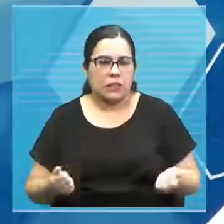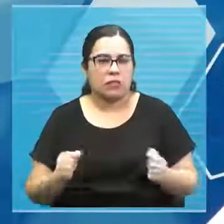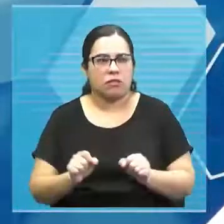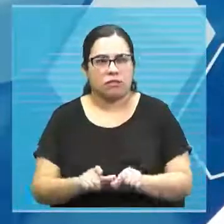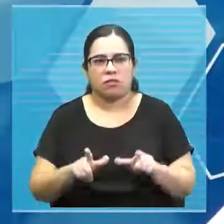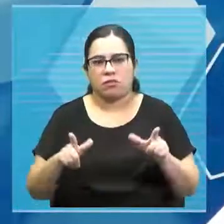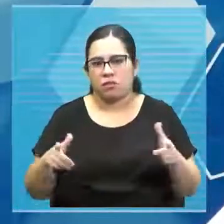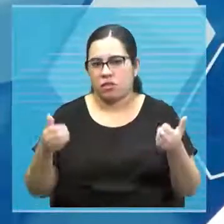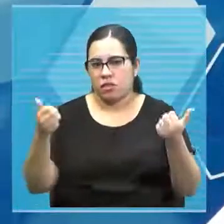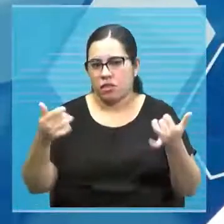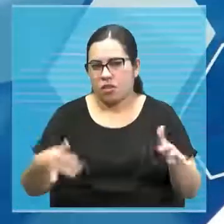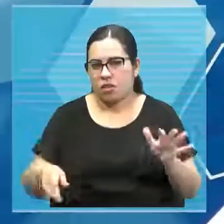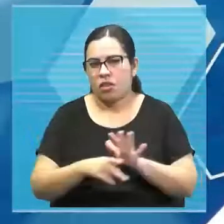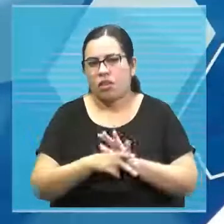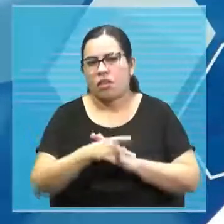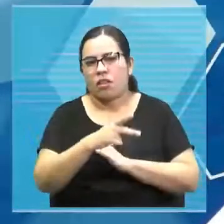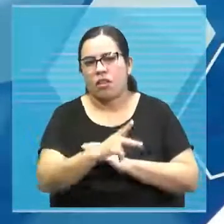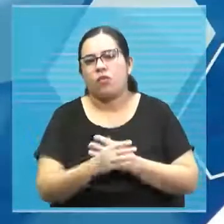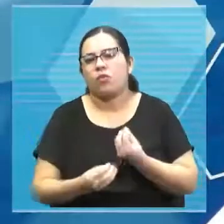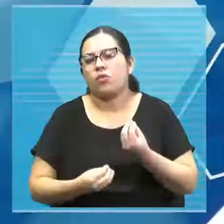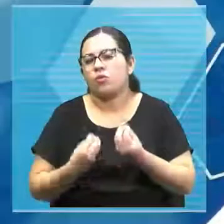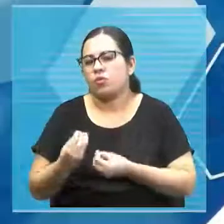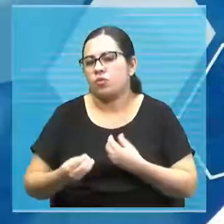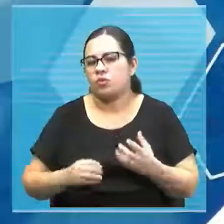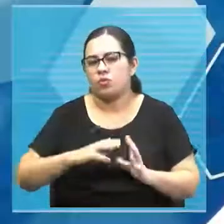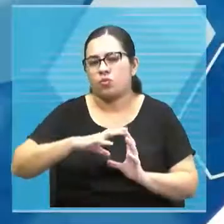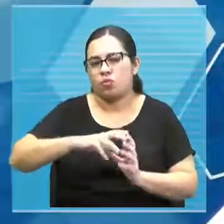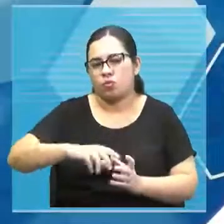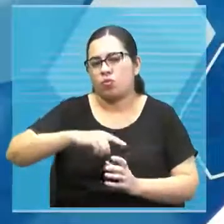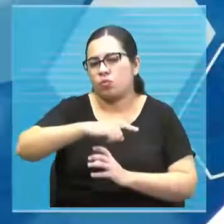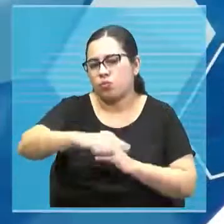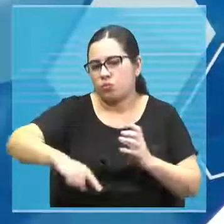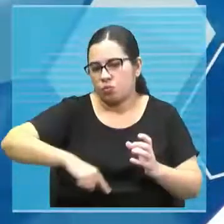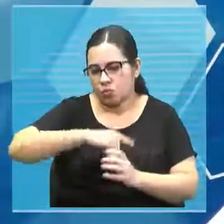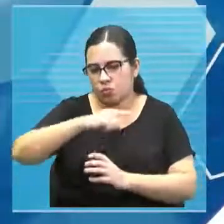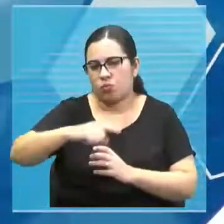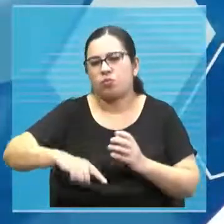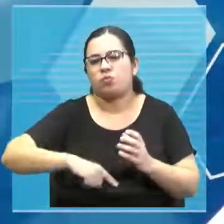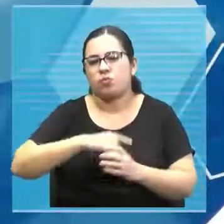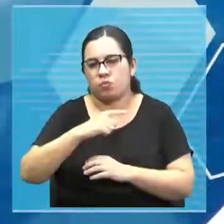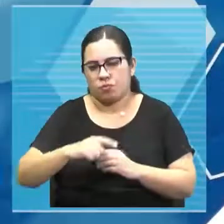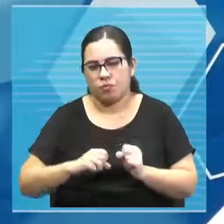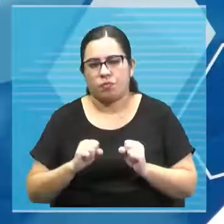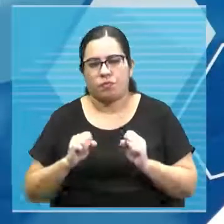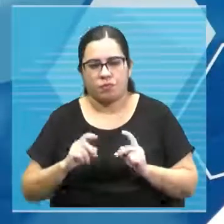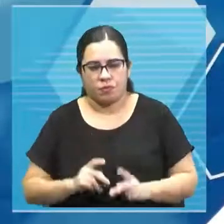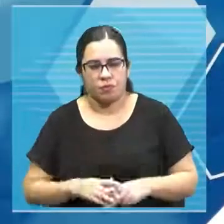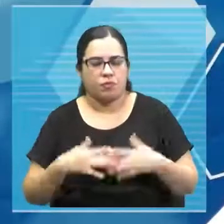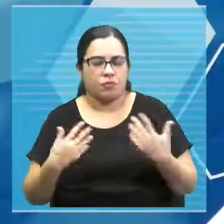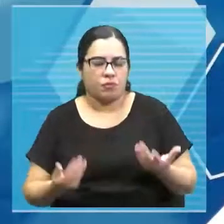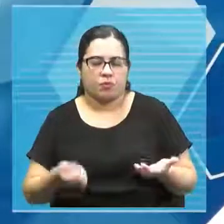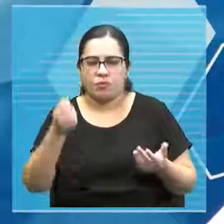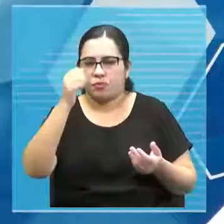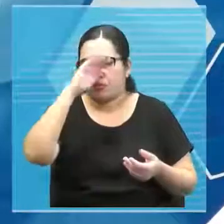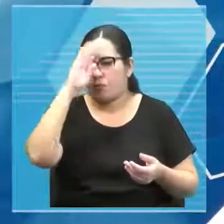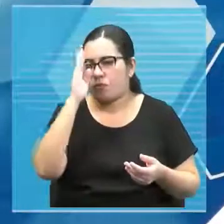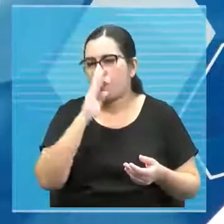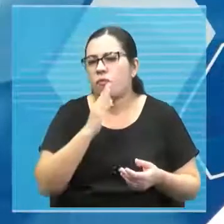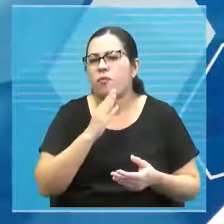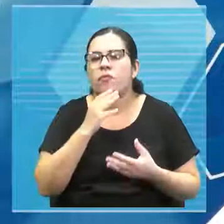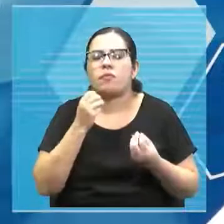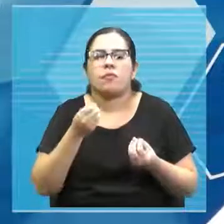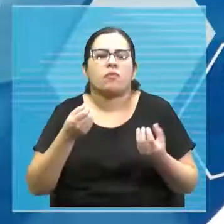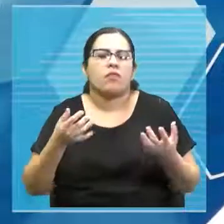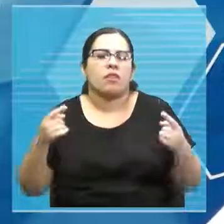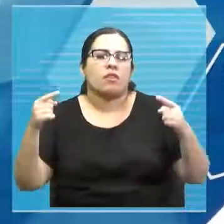esse slide ele trata bem disso na medida que ele fala de globalização e de Exclusão o Brasil ou